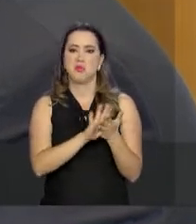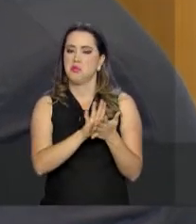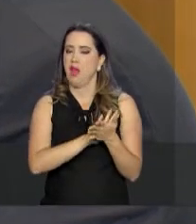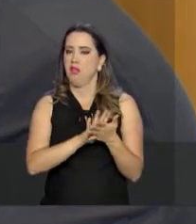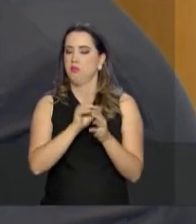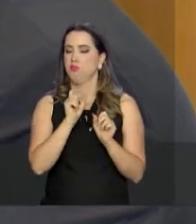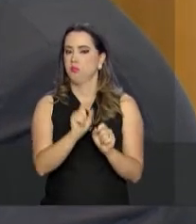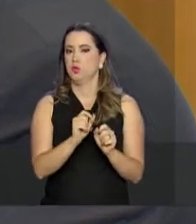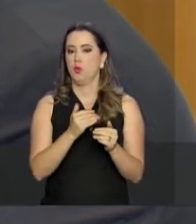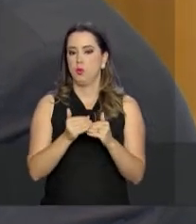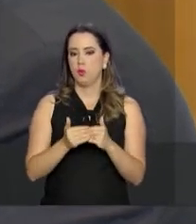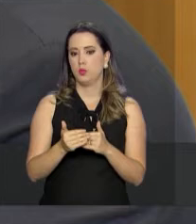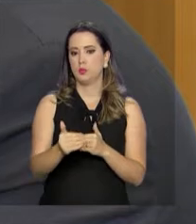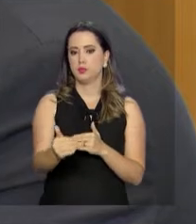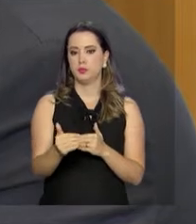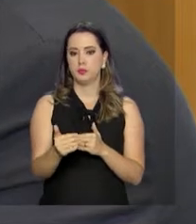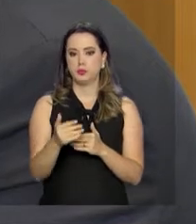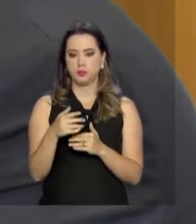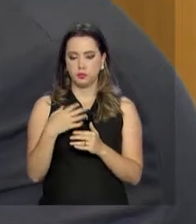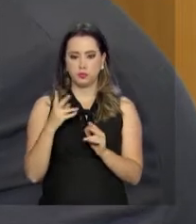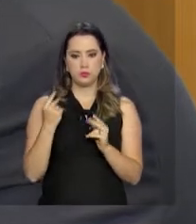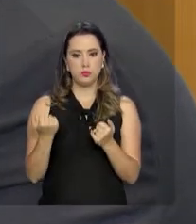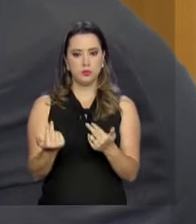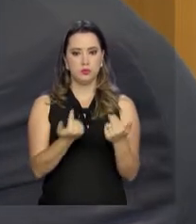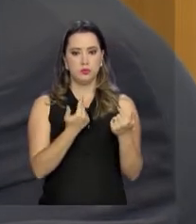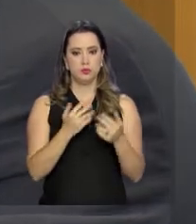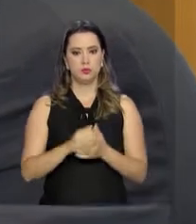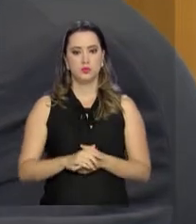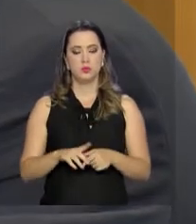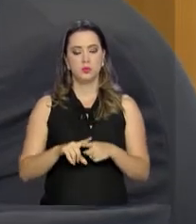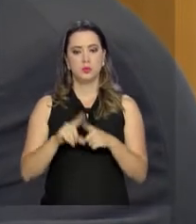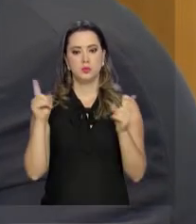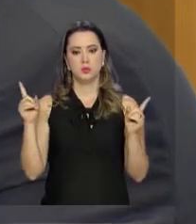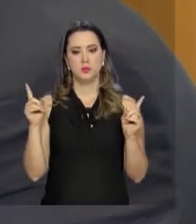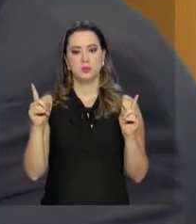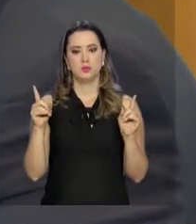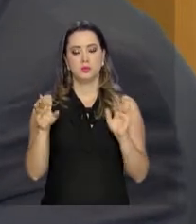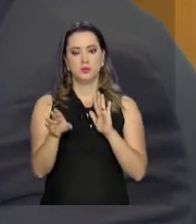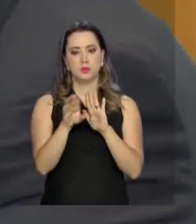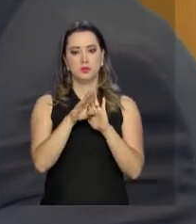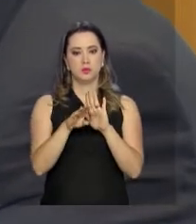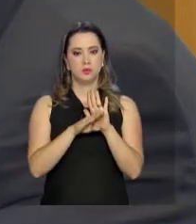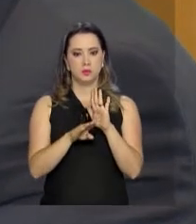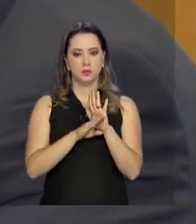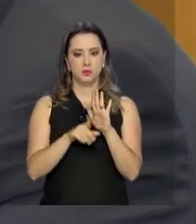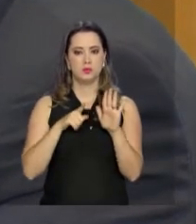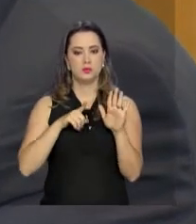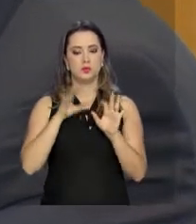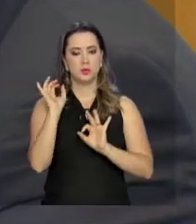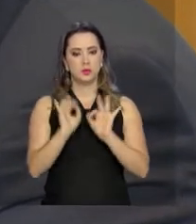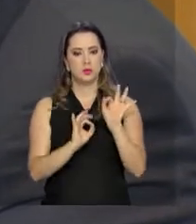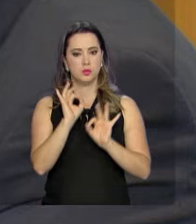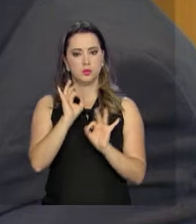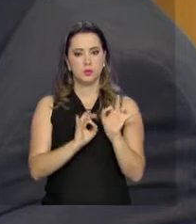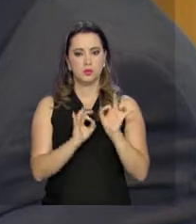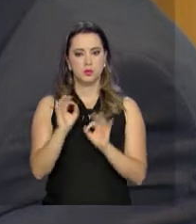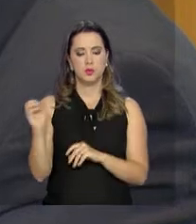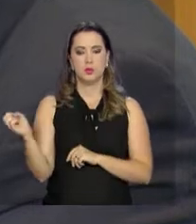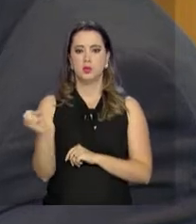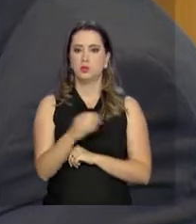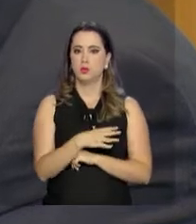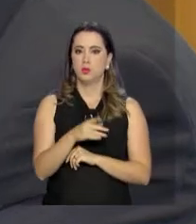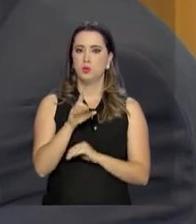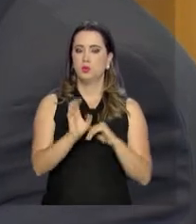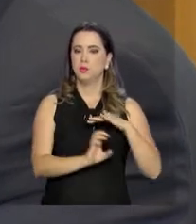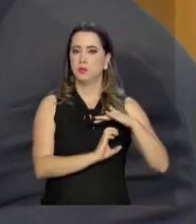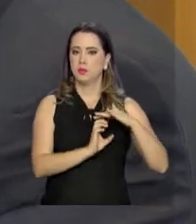que estarão todos é mantido mas o projeto pode ter uma saída organizada com um novo operador